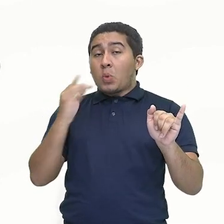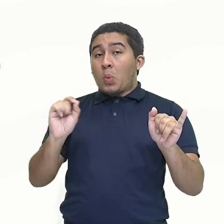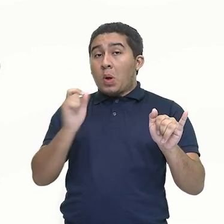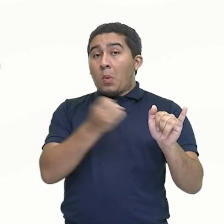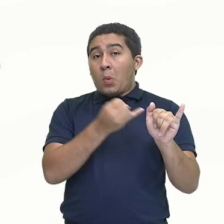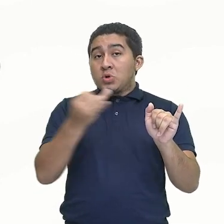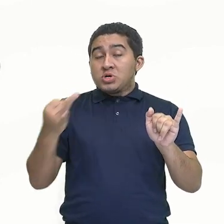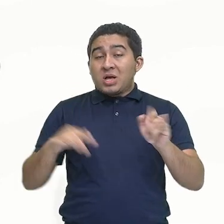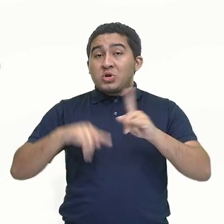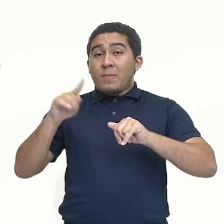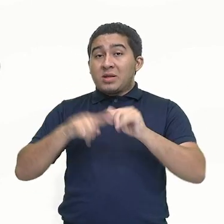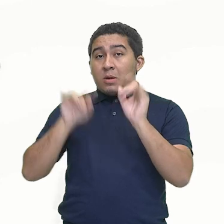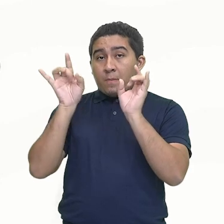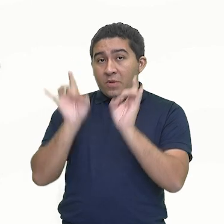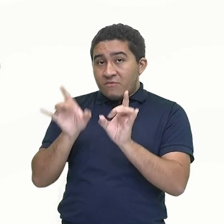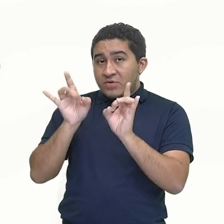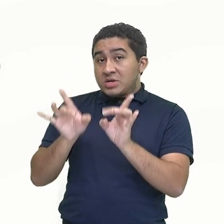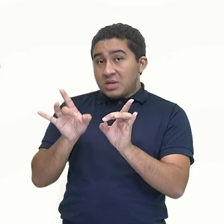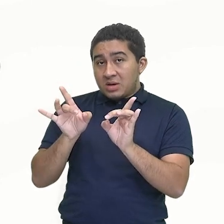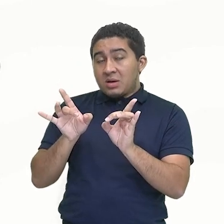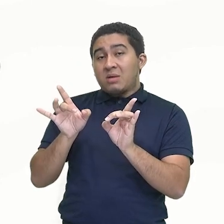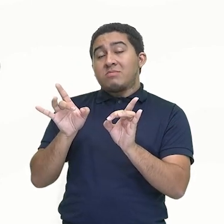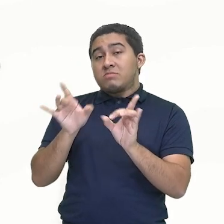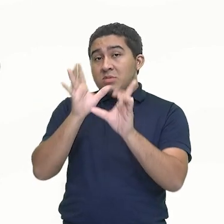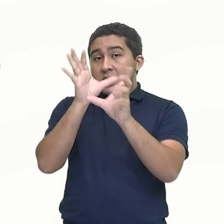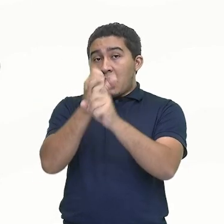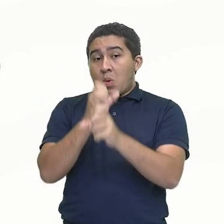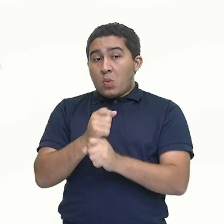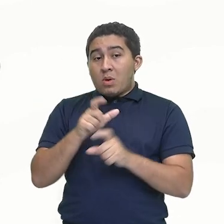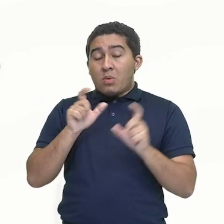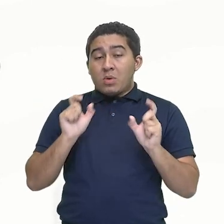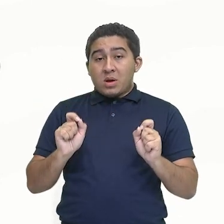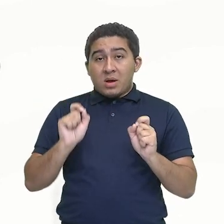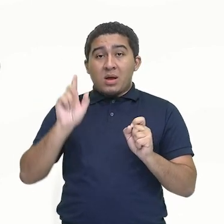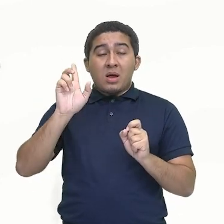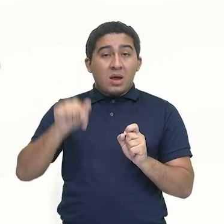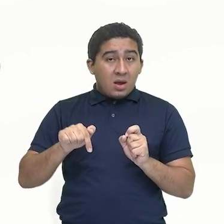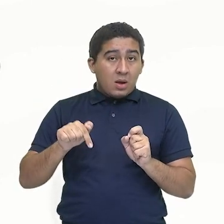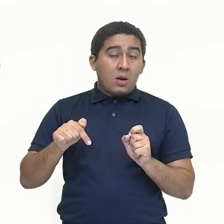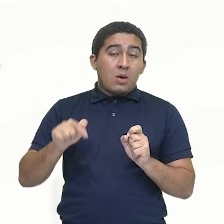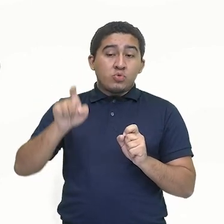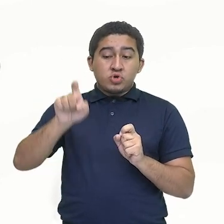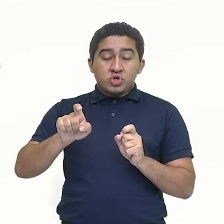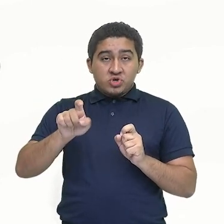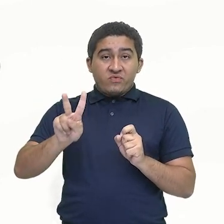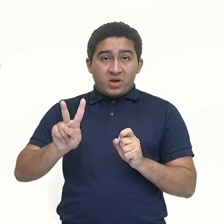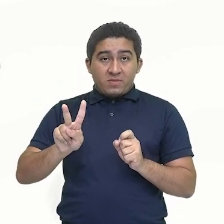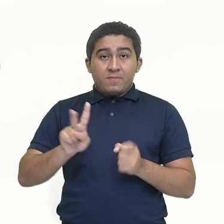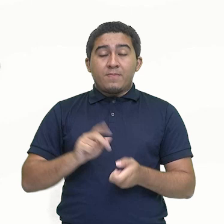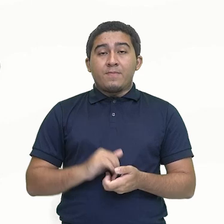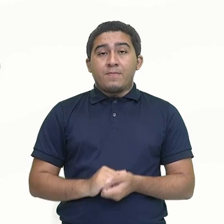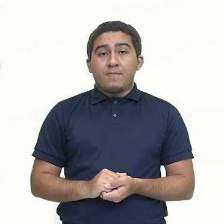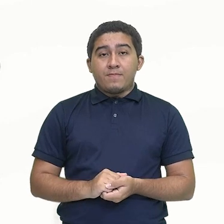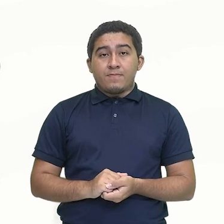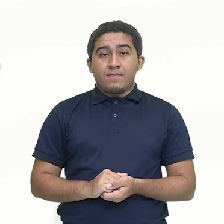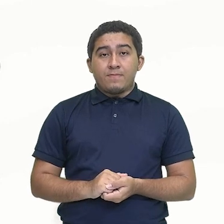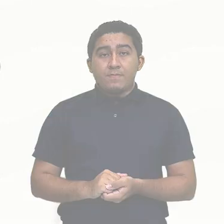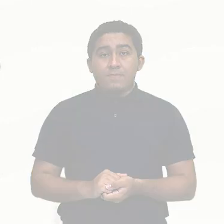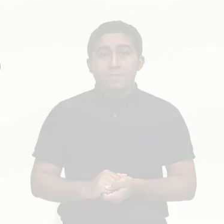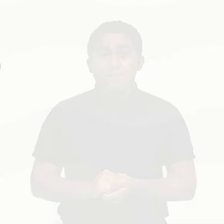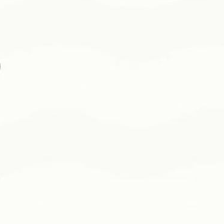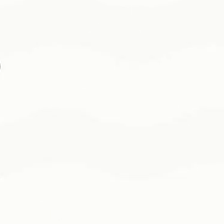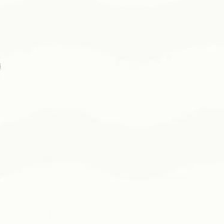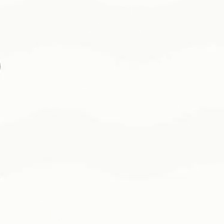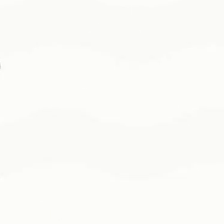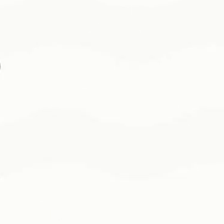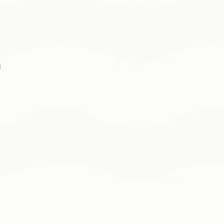quantidade de unidades para se obter o lucro máximo, então você vai calcular o x do vértice, tá bom? Vamos calcular agora,